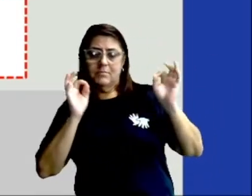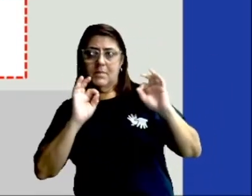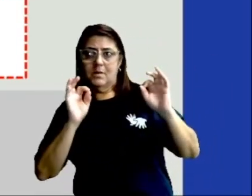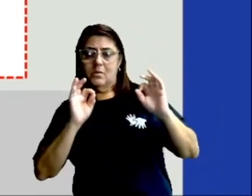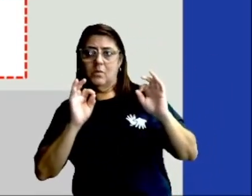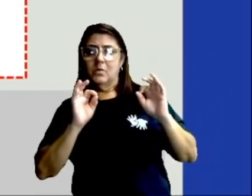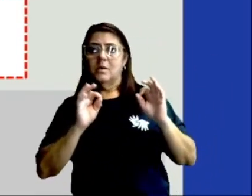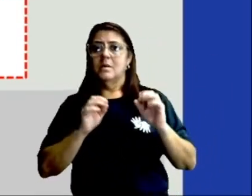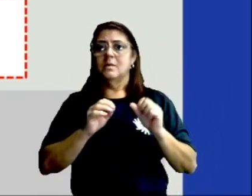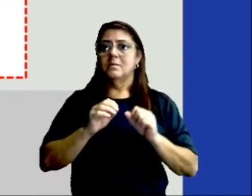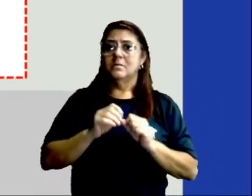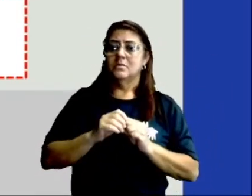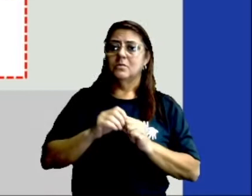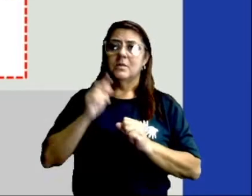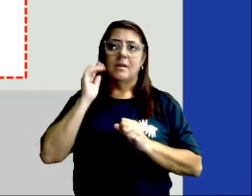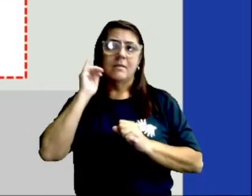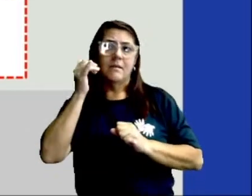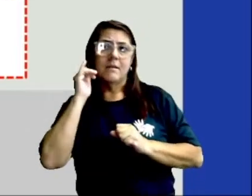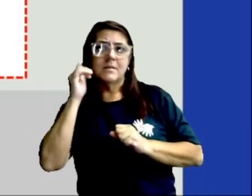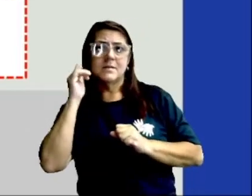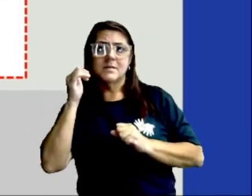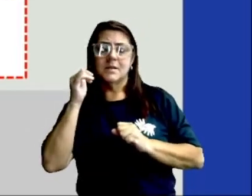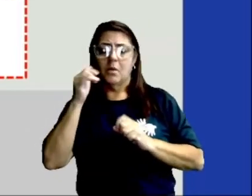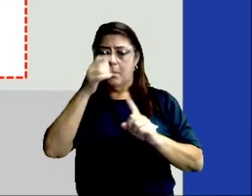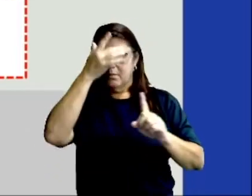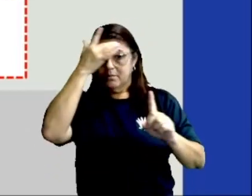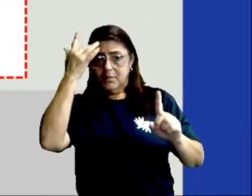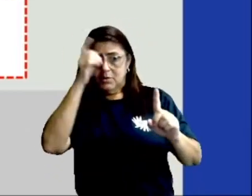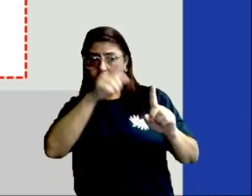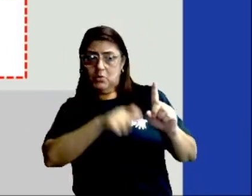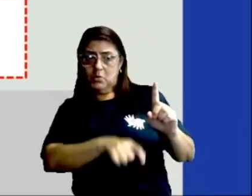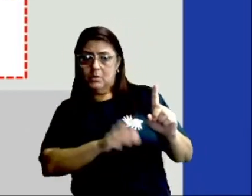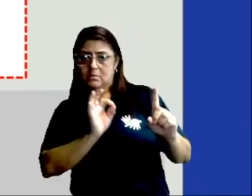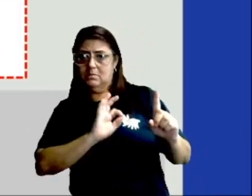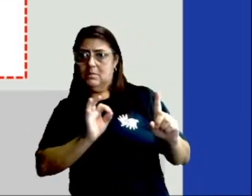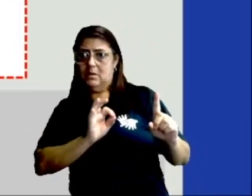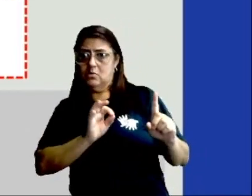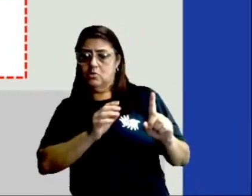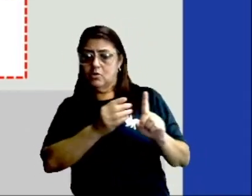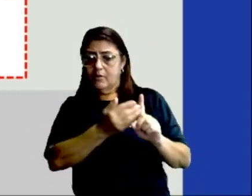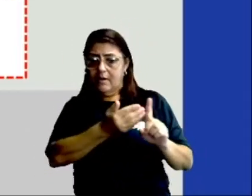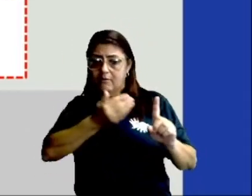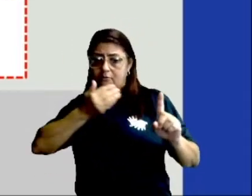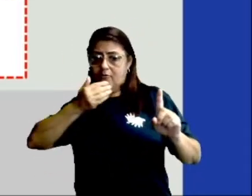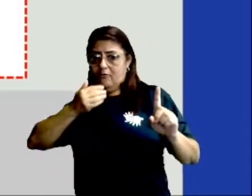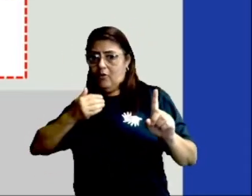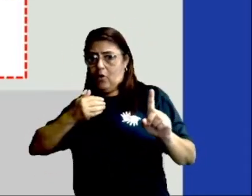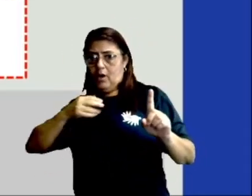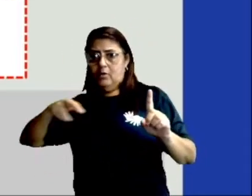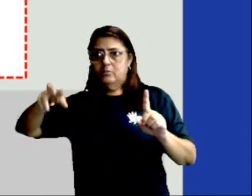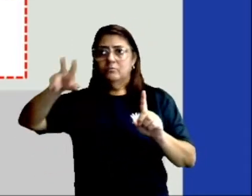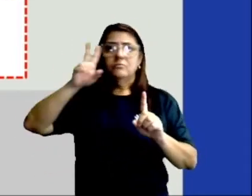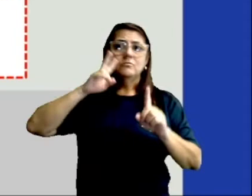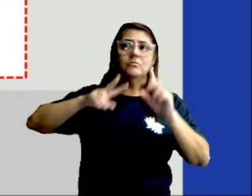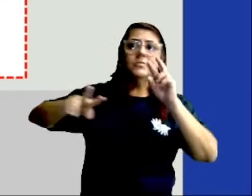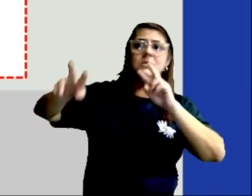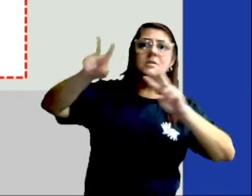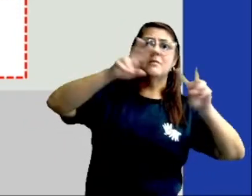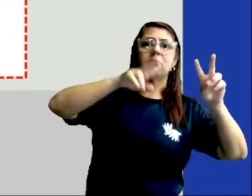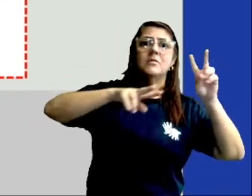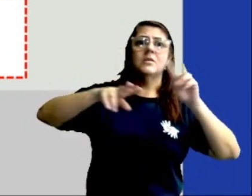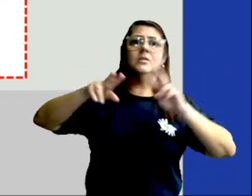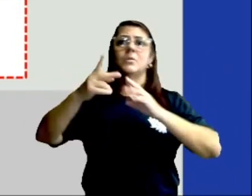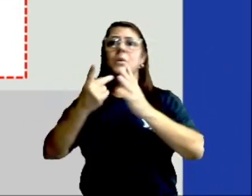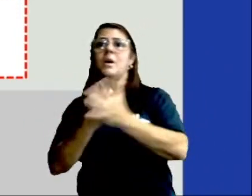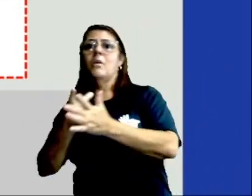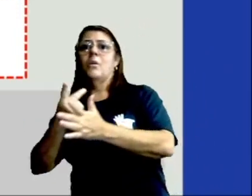tá? Ele não é um personagem, ele está ali só observando o que acontece ao redor ali da